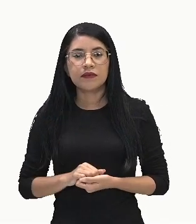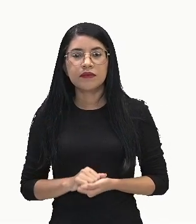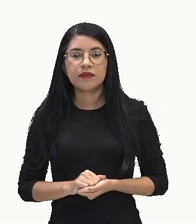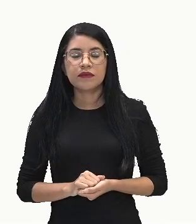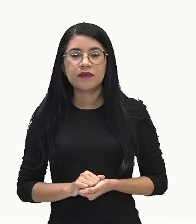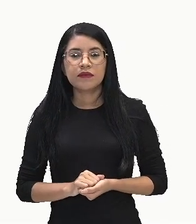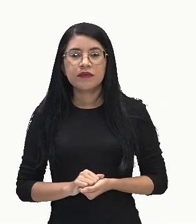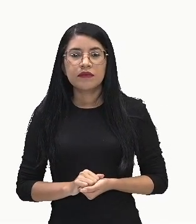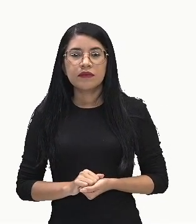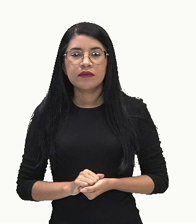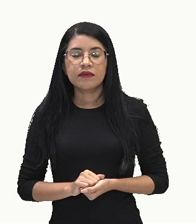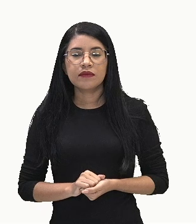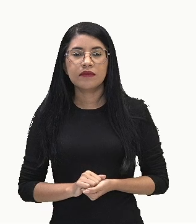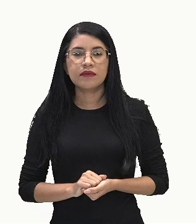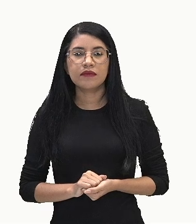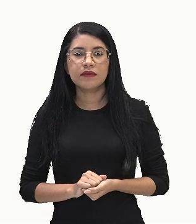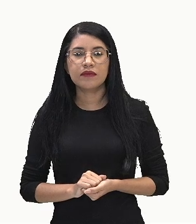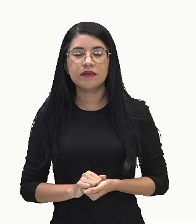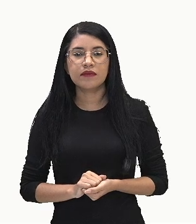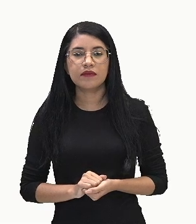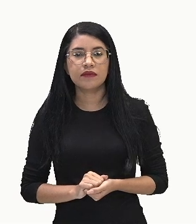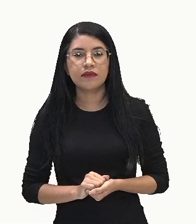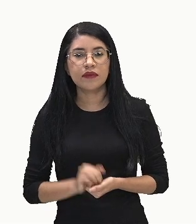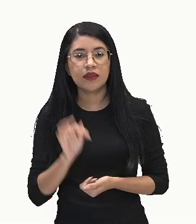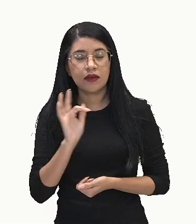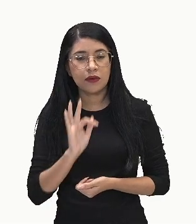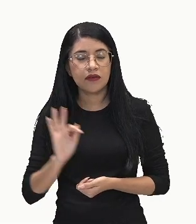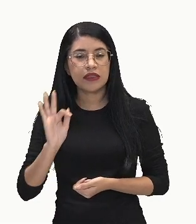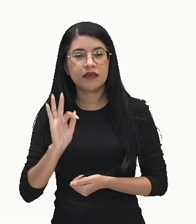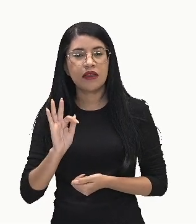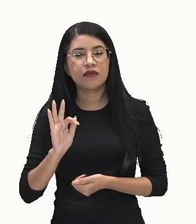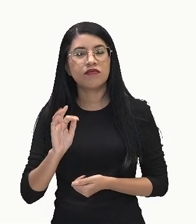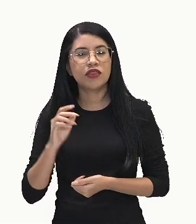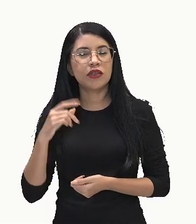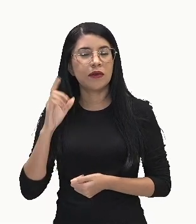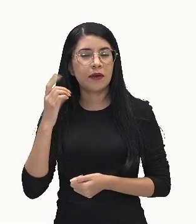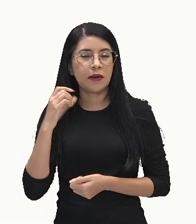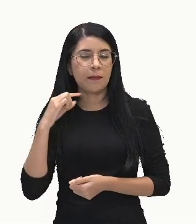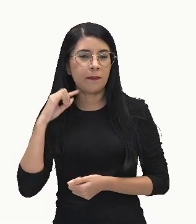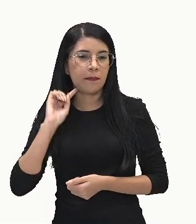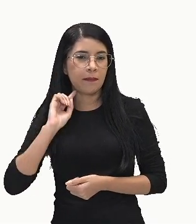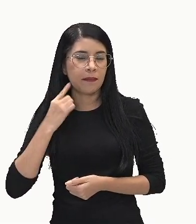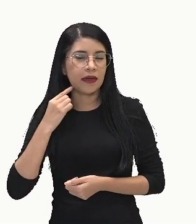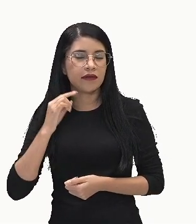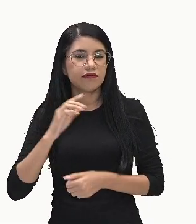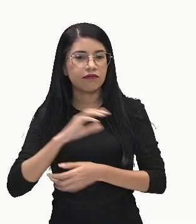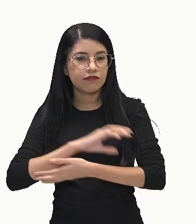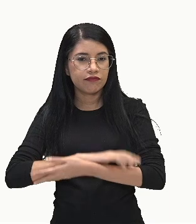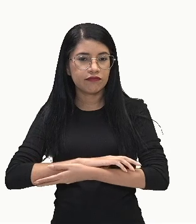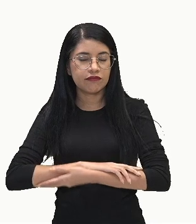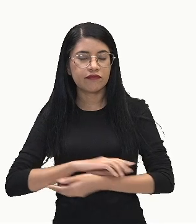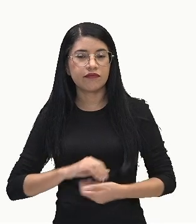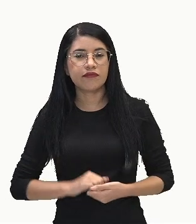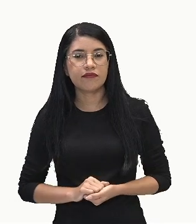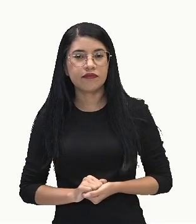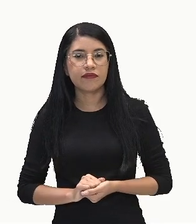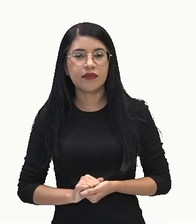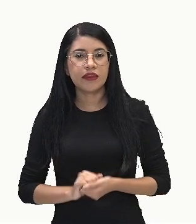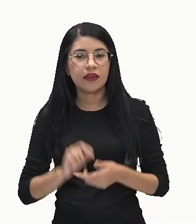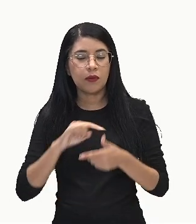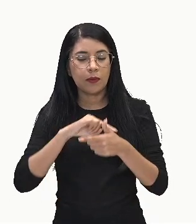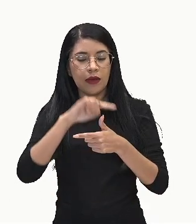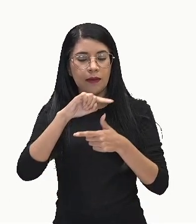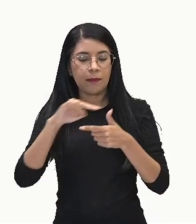A próxima é uma questão da Universidade Federal de Viçosa. Dois lados de um terreno de forma